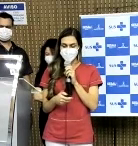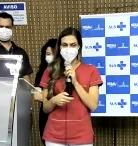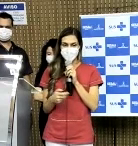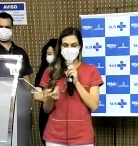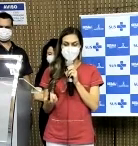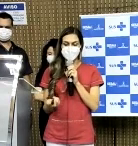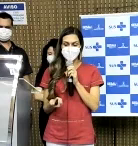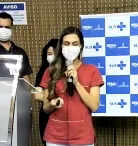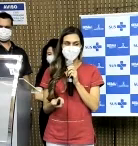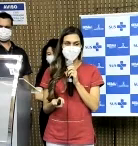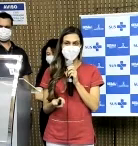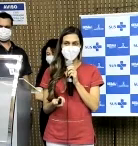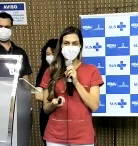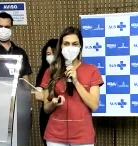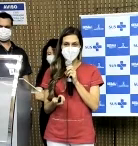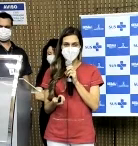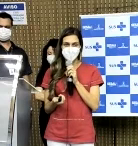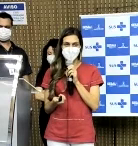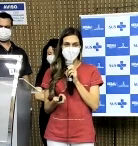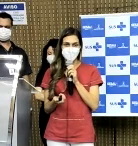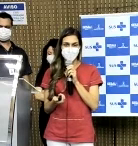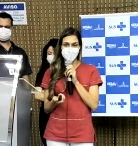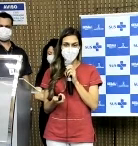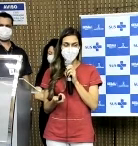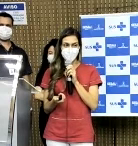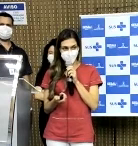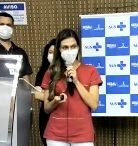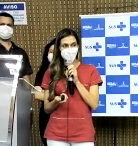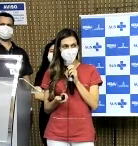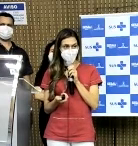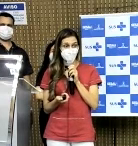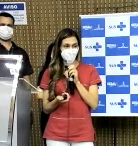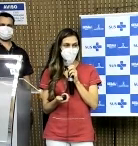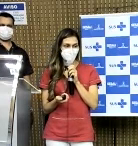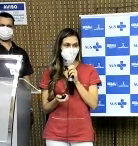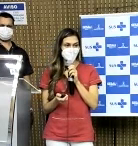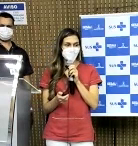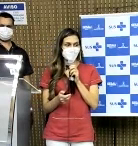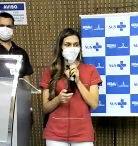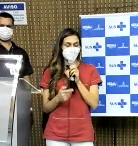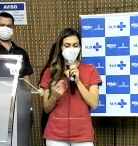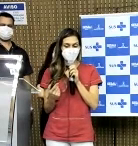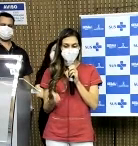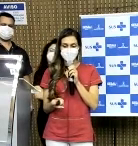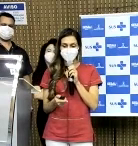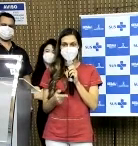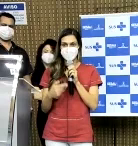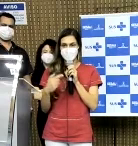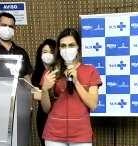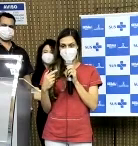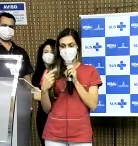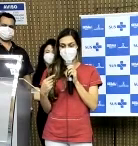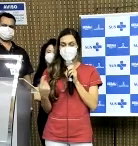uma análise também com relação à digitação, a gente percebe que há uma falha muito grande na digitação dos